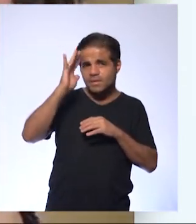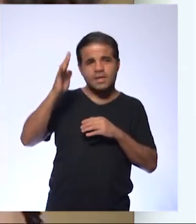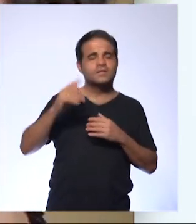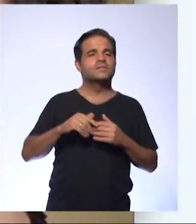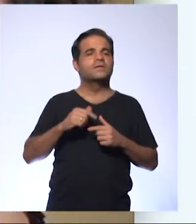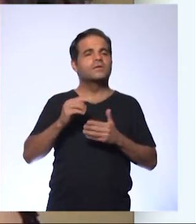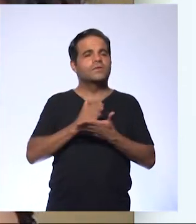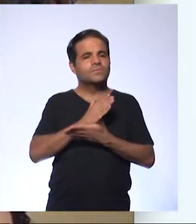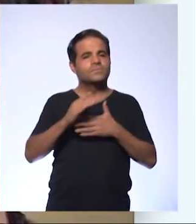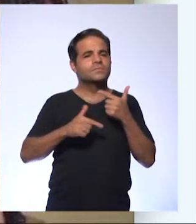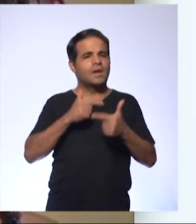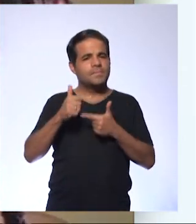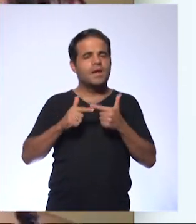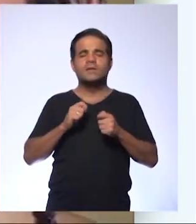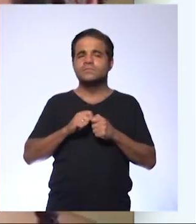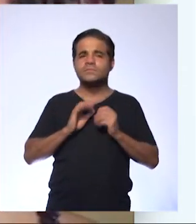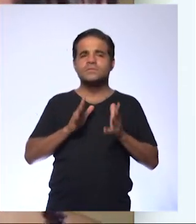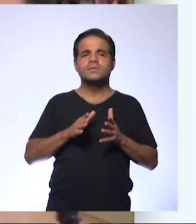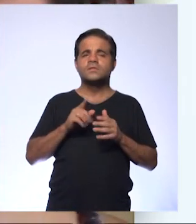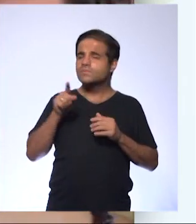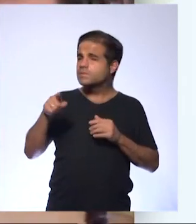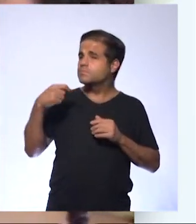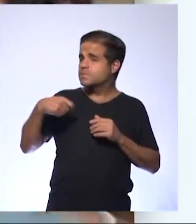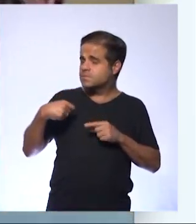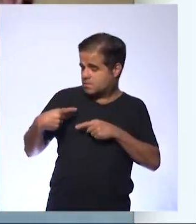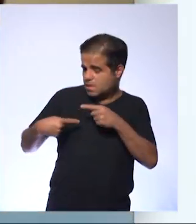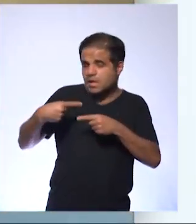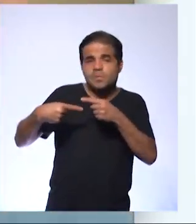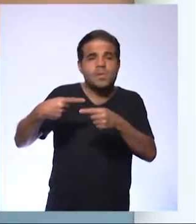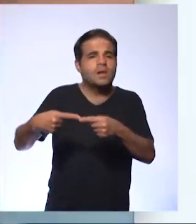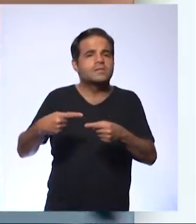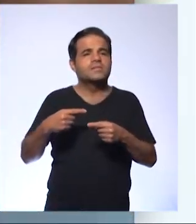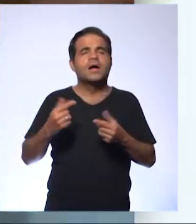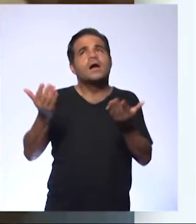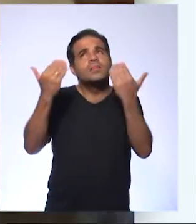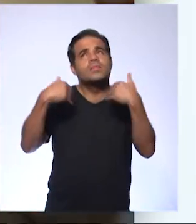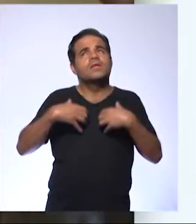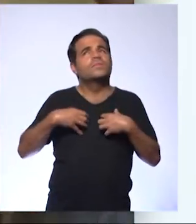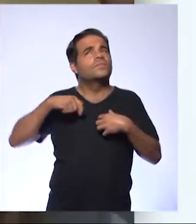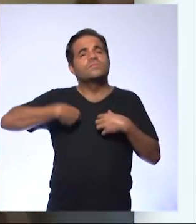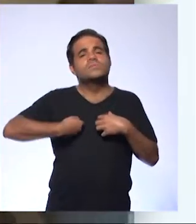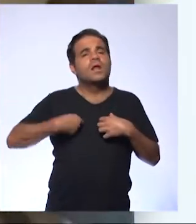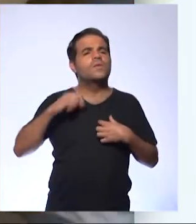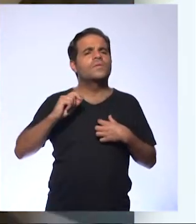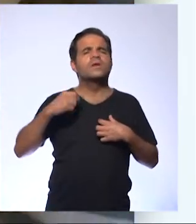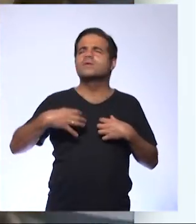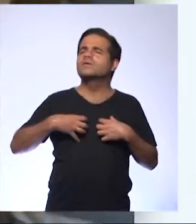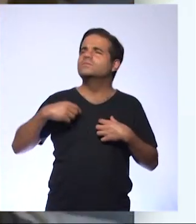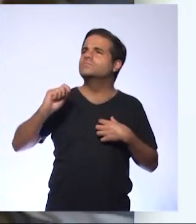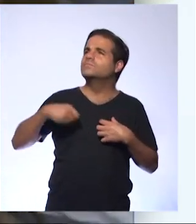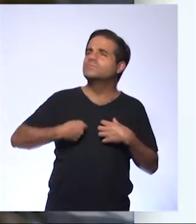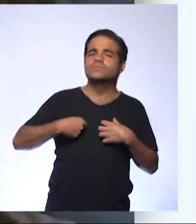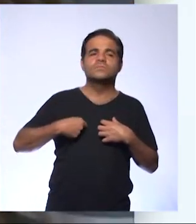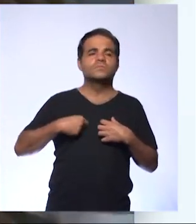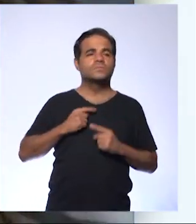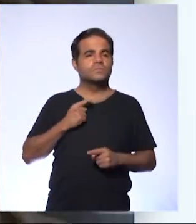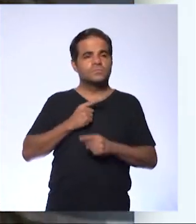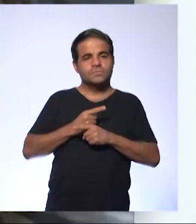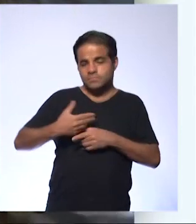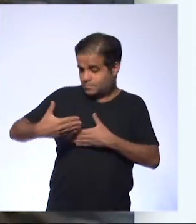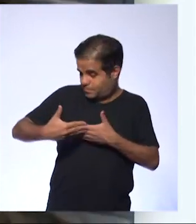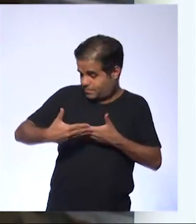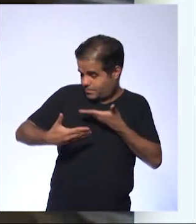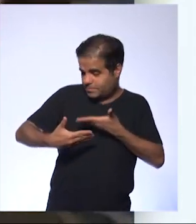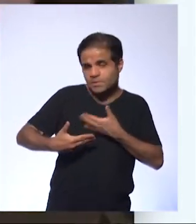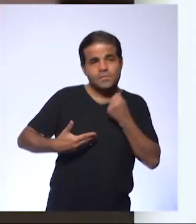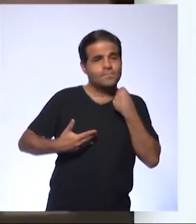alguns trabalhos sobre isso, você precisa se atualizar em relação a quem é você, né? E porque o encontro com esse serzinho é